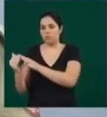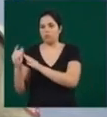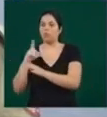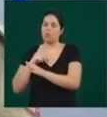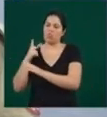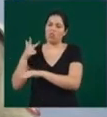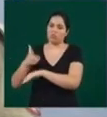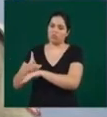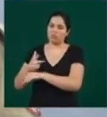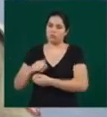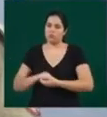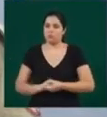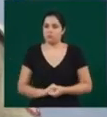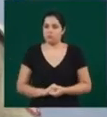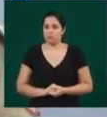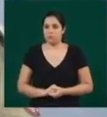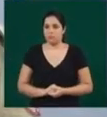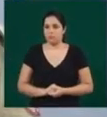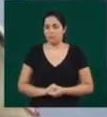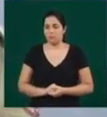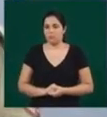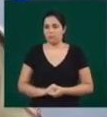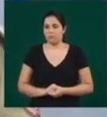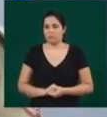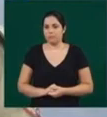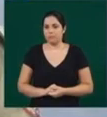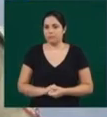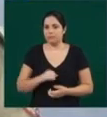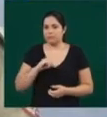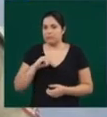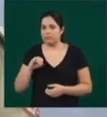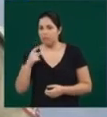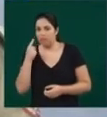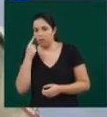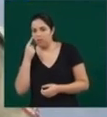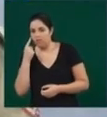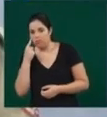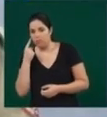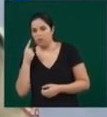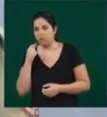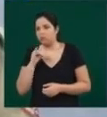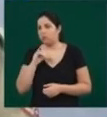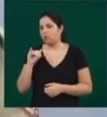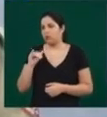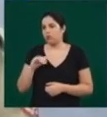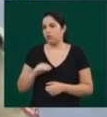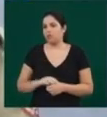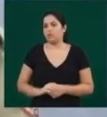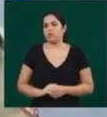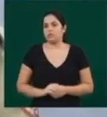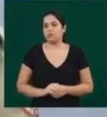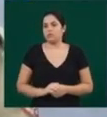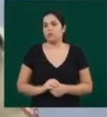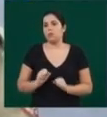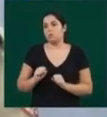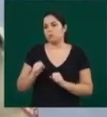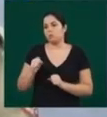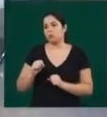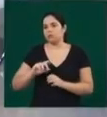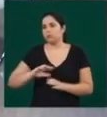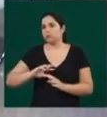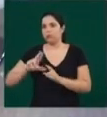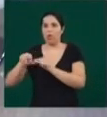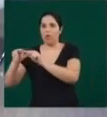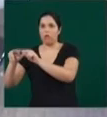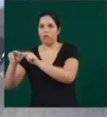monitoramentos de câmera. Se ela viu que o alarme acionou ou o vizinho avisou, ela mesma da outra cidade, ela pode estar monitorando a rua dela. Agora, como que